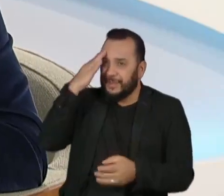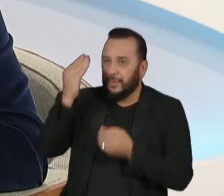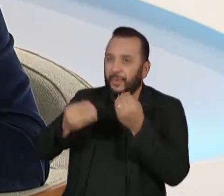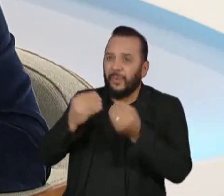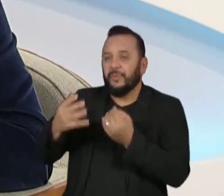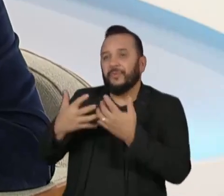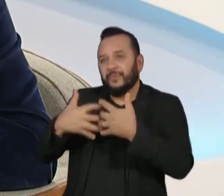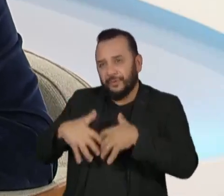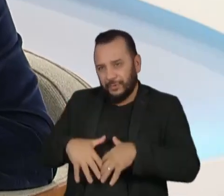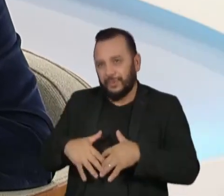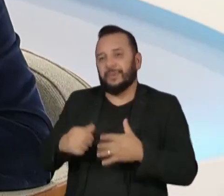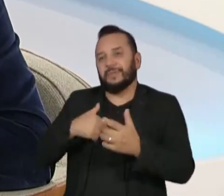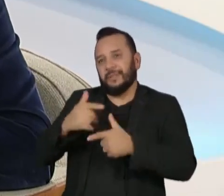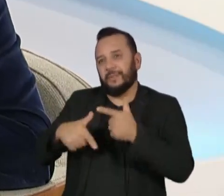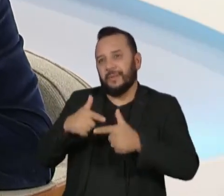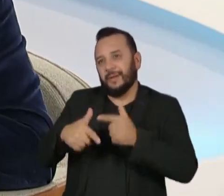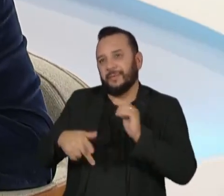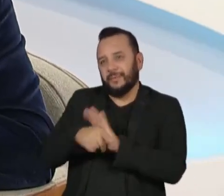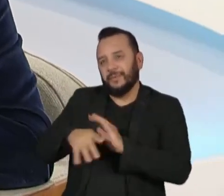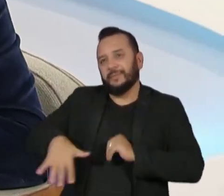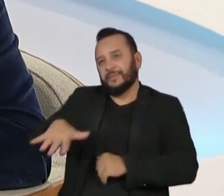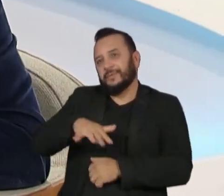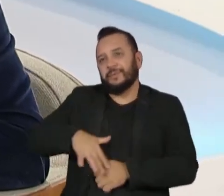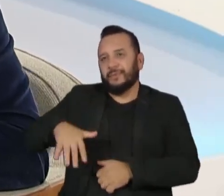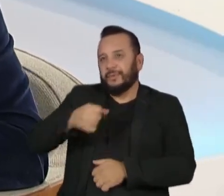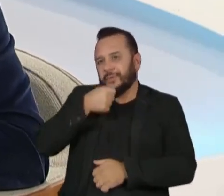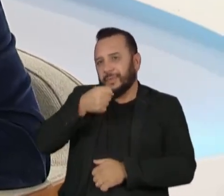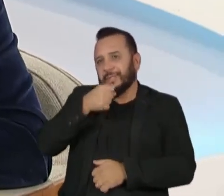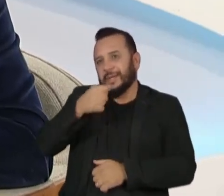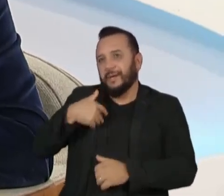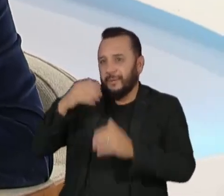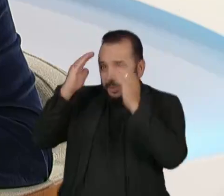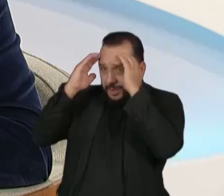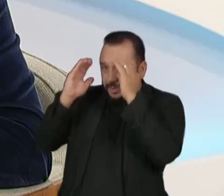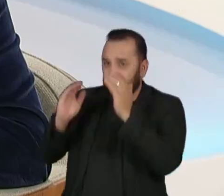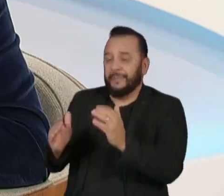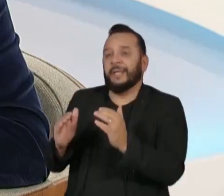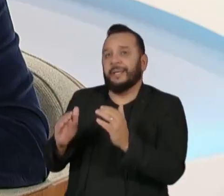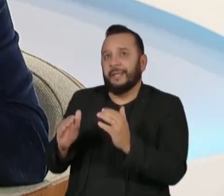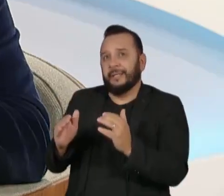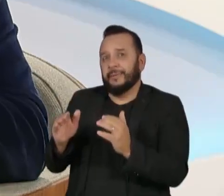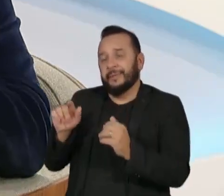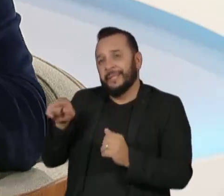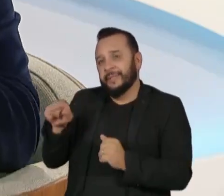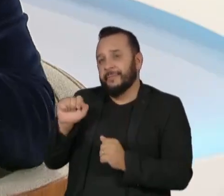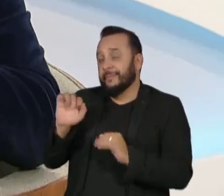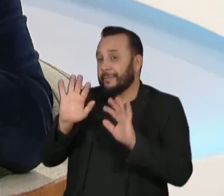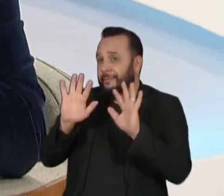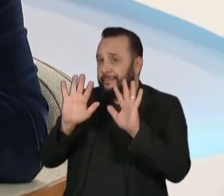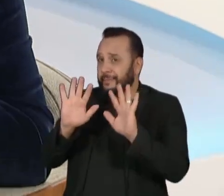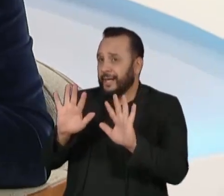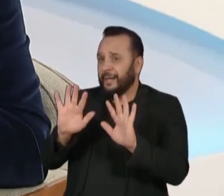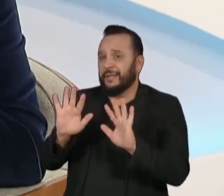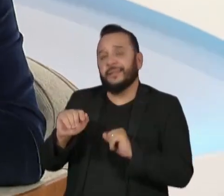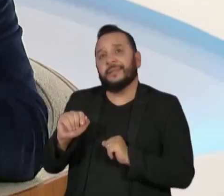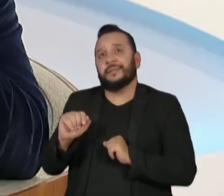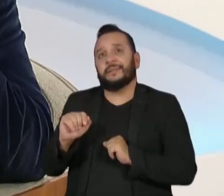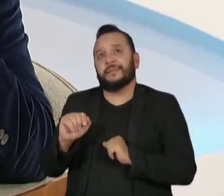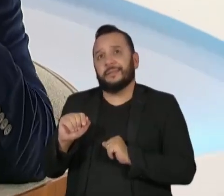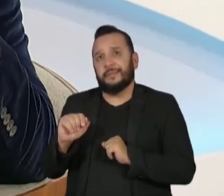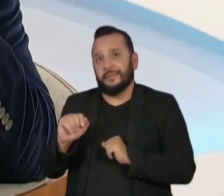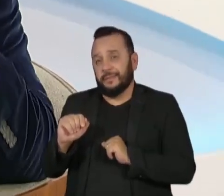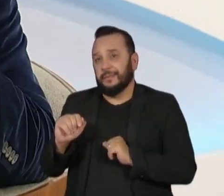uma redação de um jornal e respeito demais isso daí. Agora, não é o